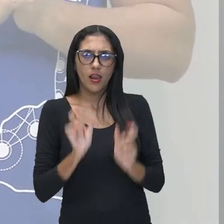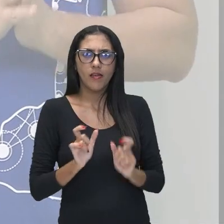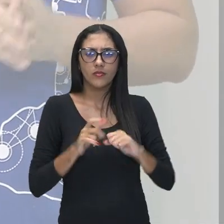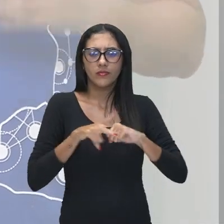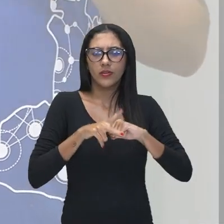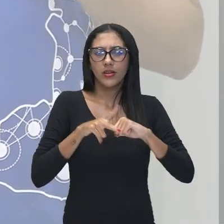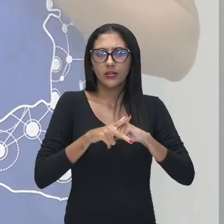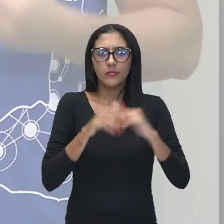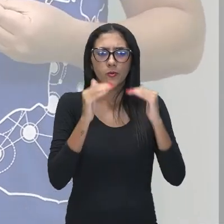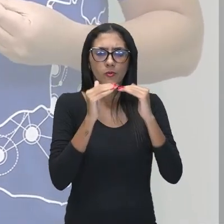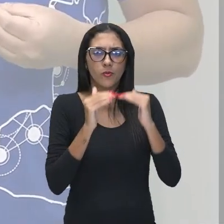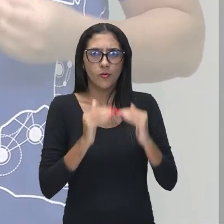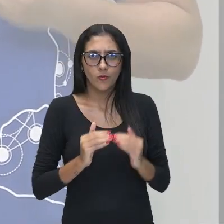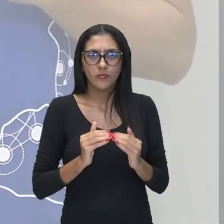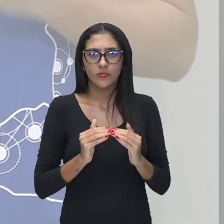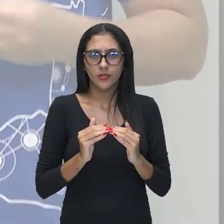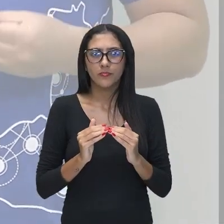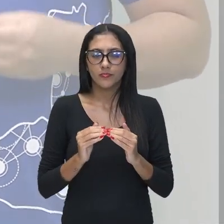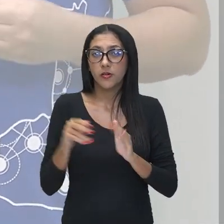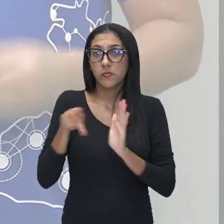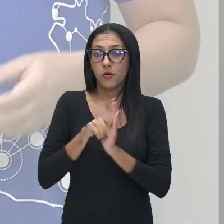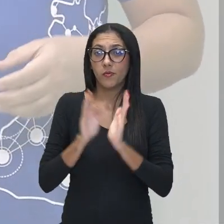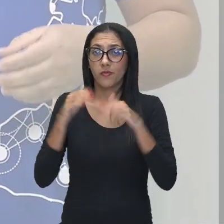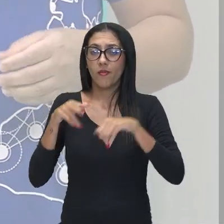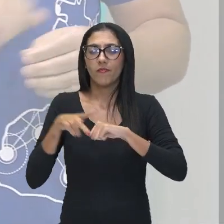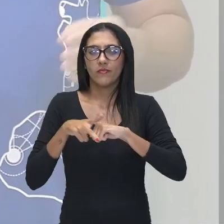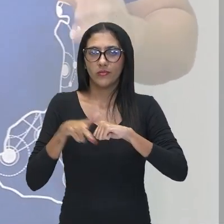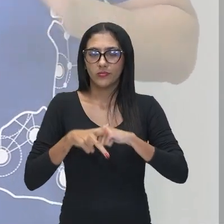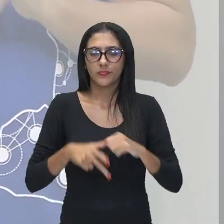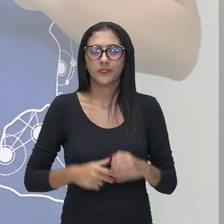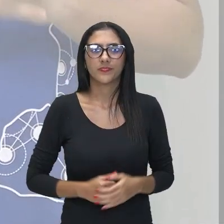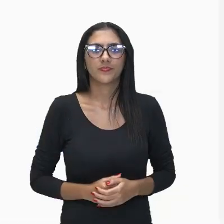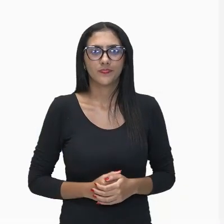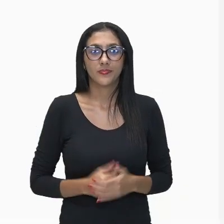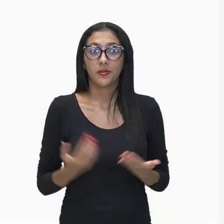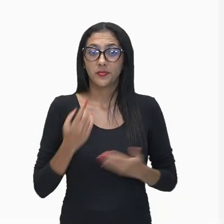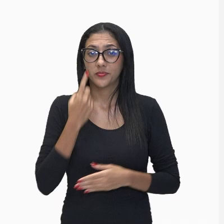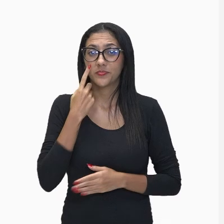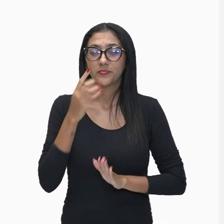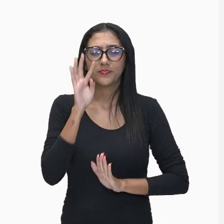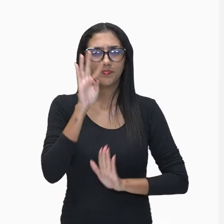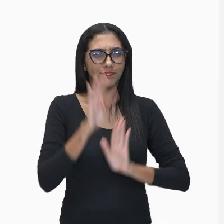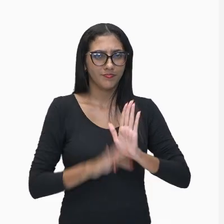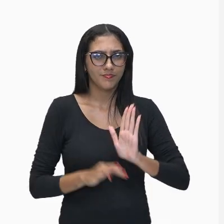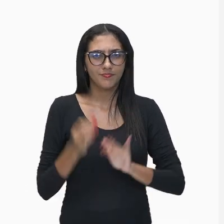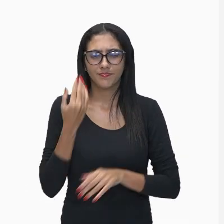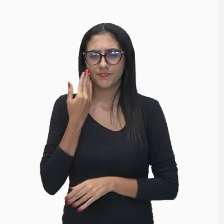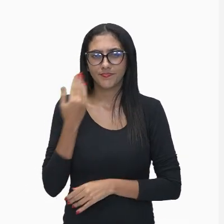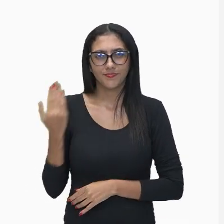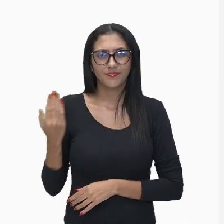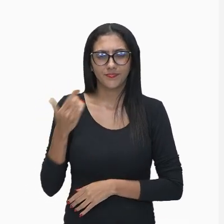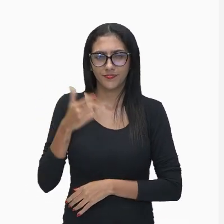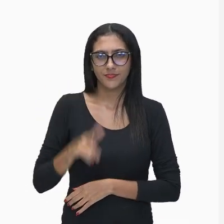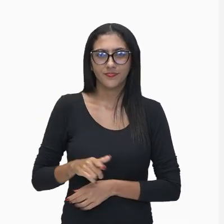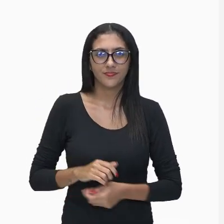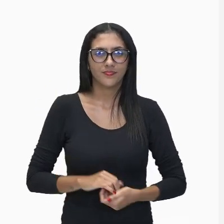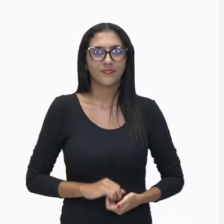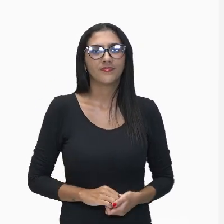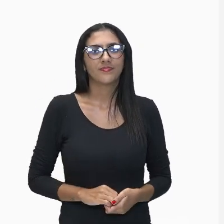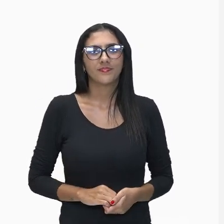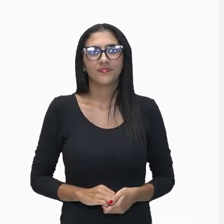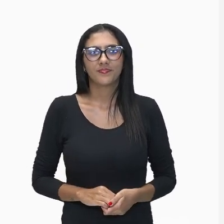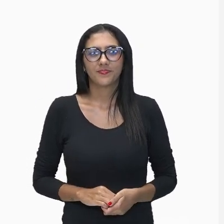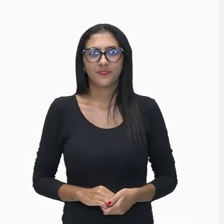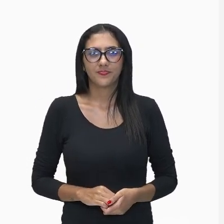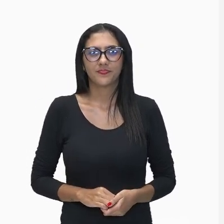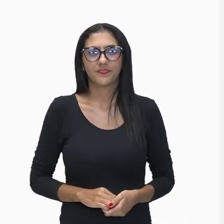feita com os verbos, ok? Então, vamos ao nosso texto. Colocando ele mais uma vez aqui, você